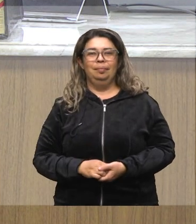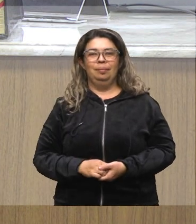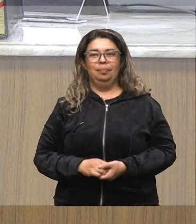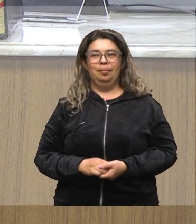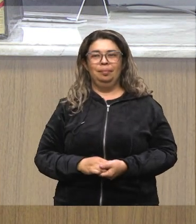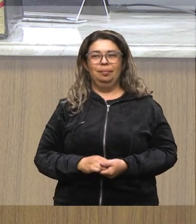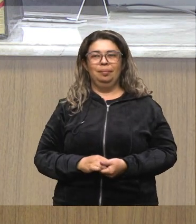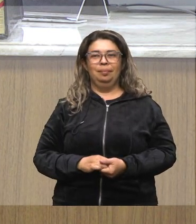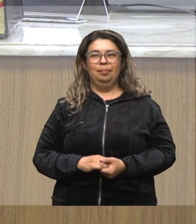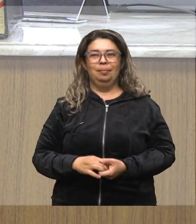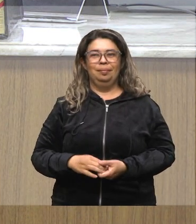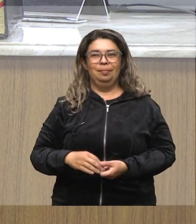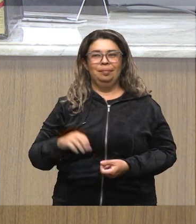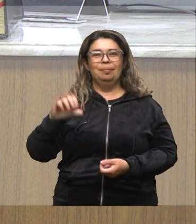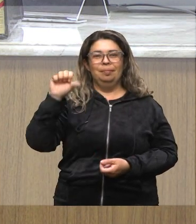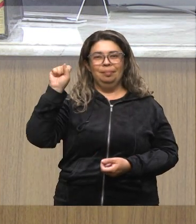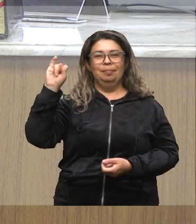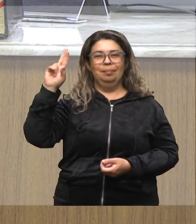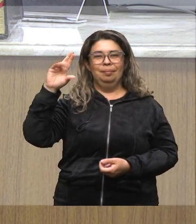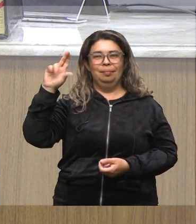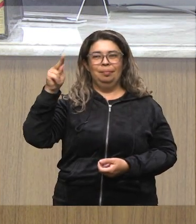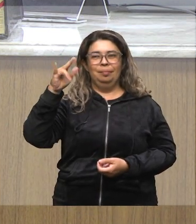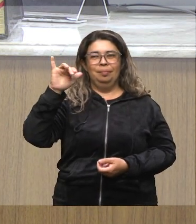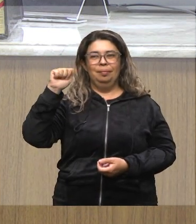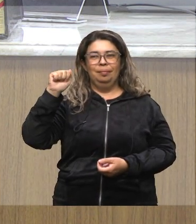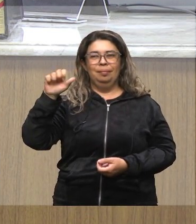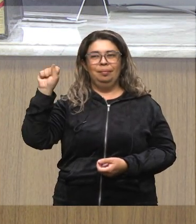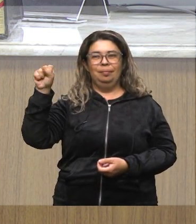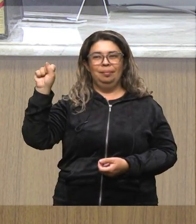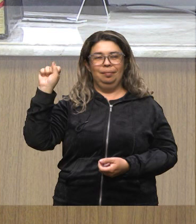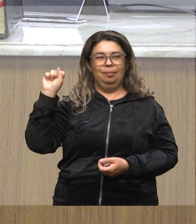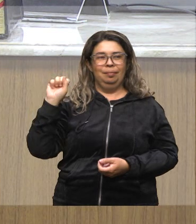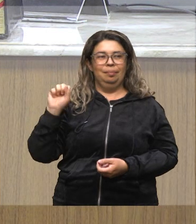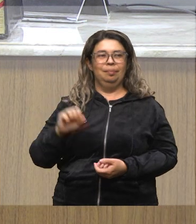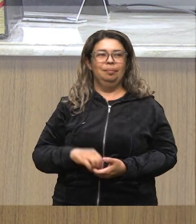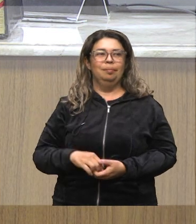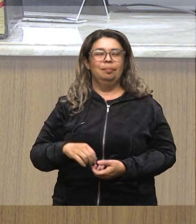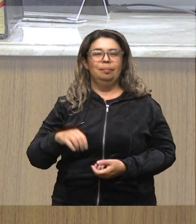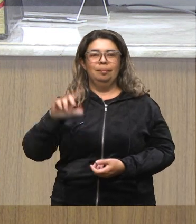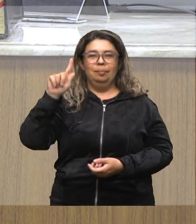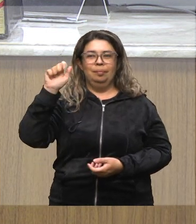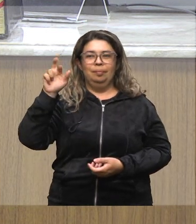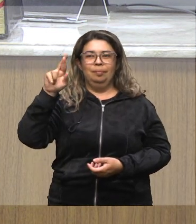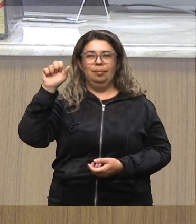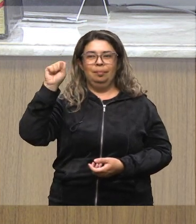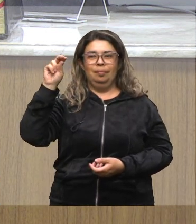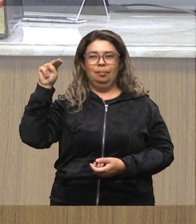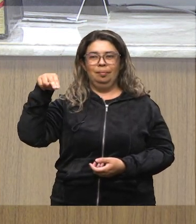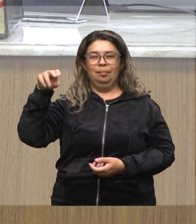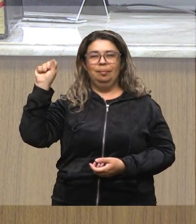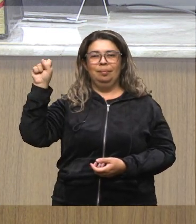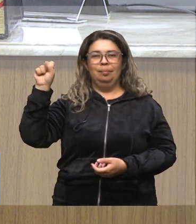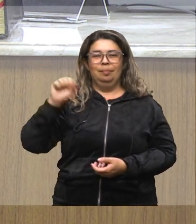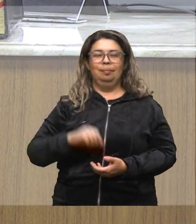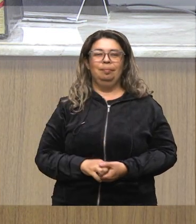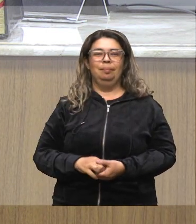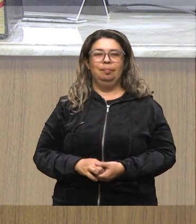Fernando Pereira Cirque Júnior, vota sim. Gerson Alves de Souza. Voto sim. Jonas Campos de